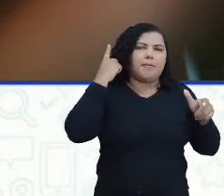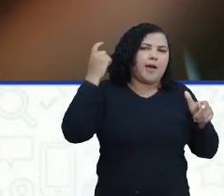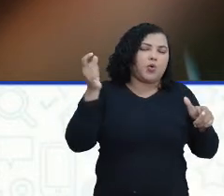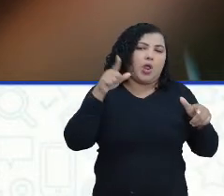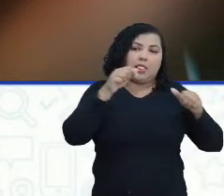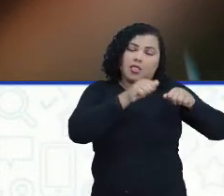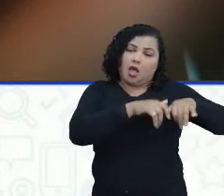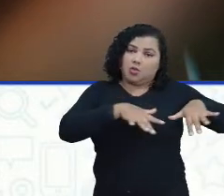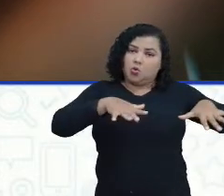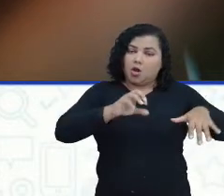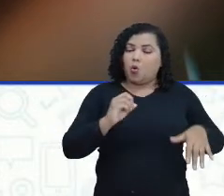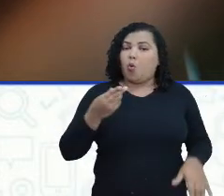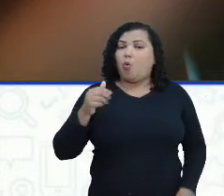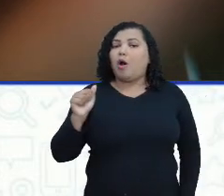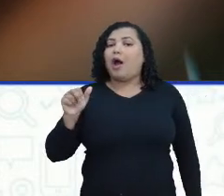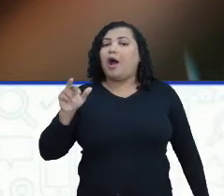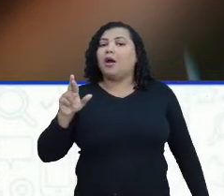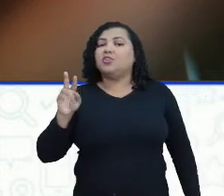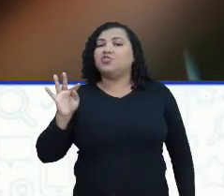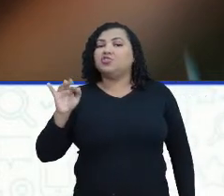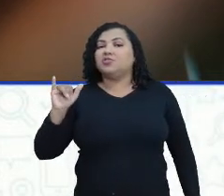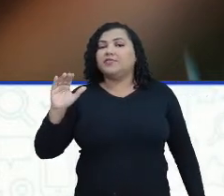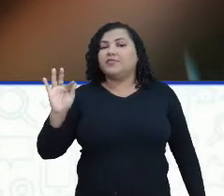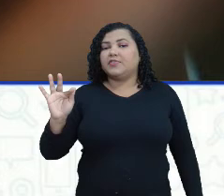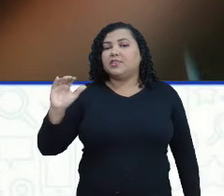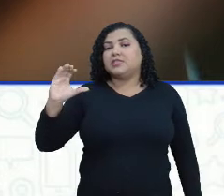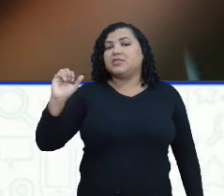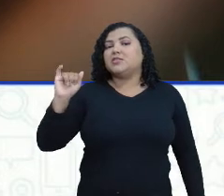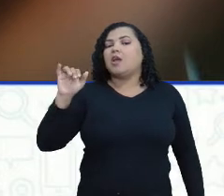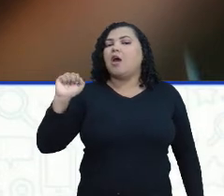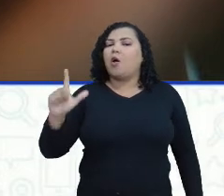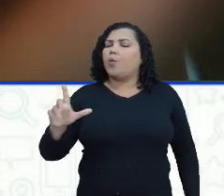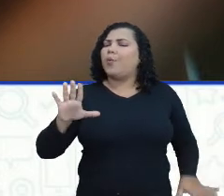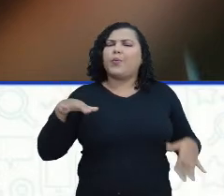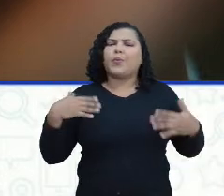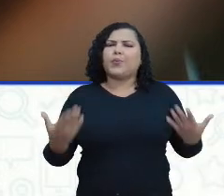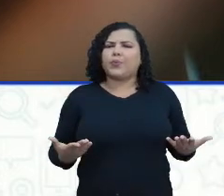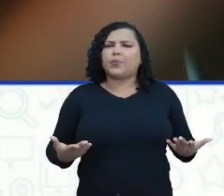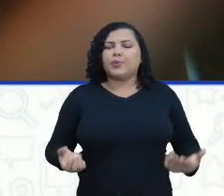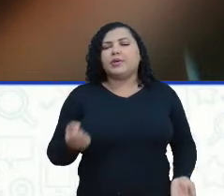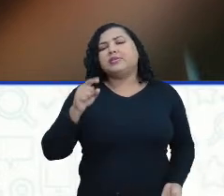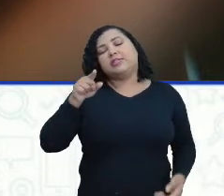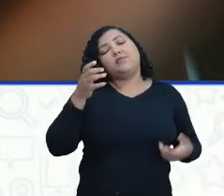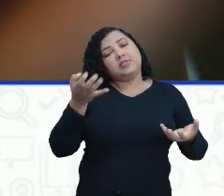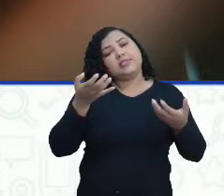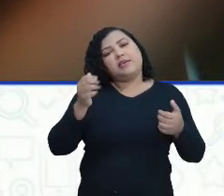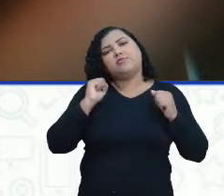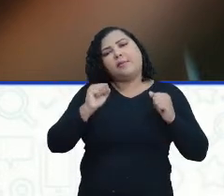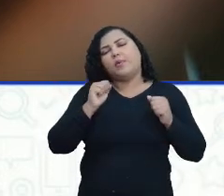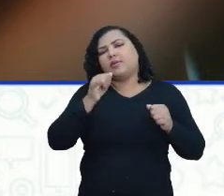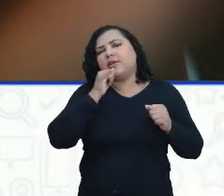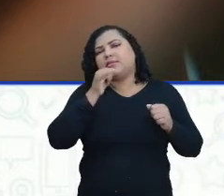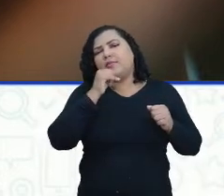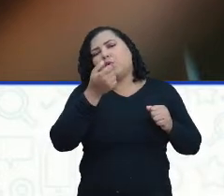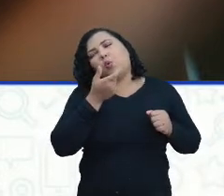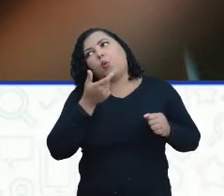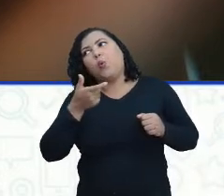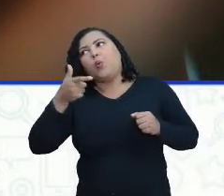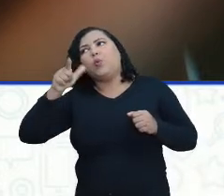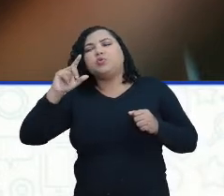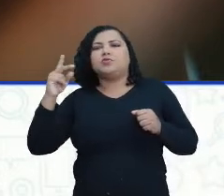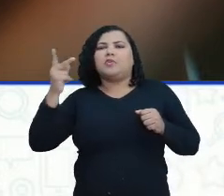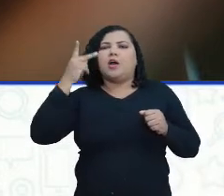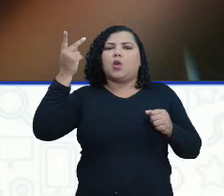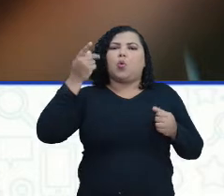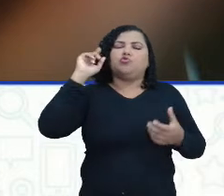natural ou ela é mais artificial? Né? Se você quiser, você ainda pode atribuir outros valores, tá?